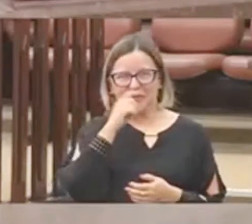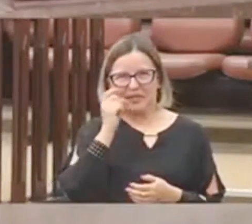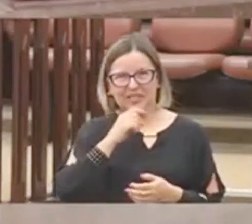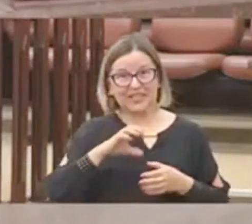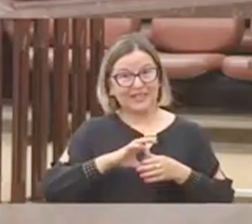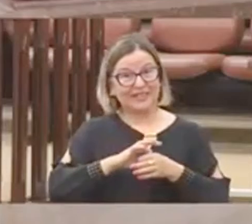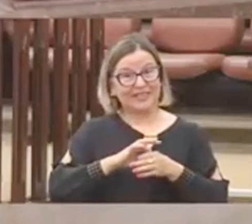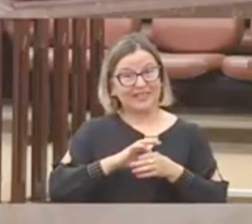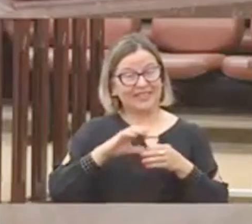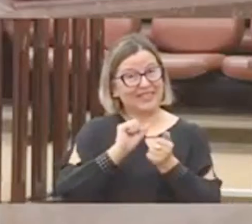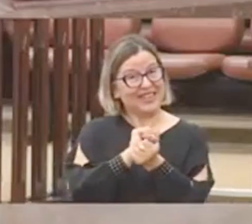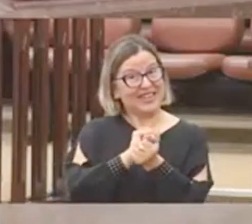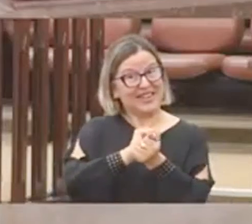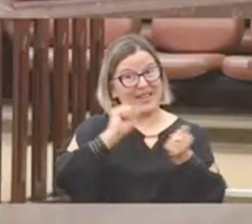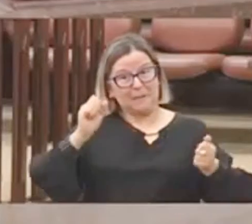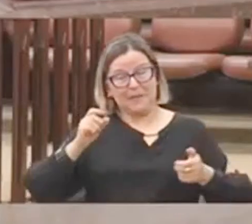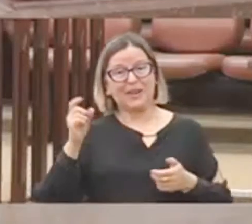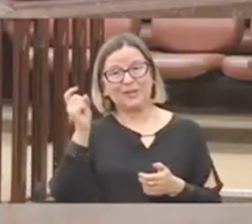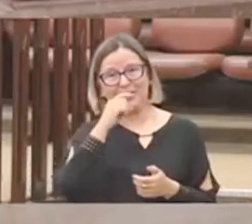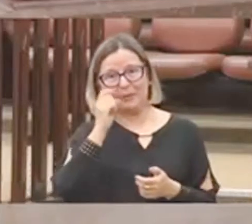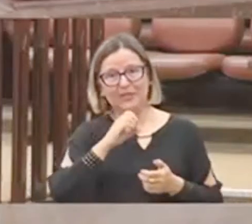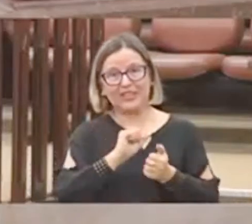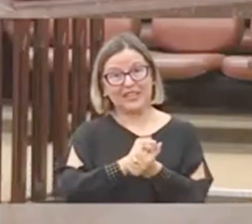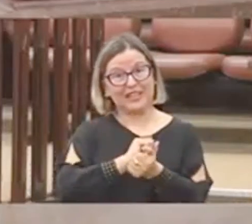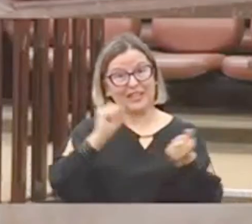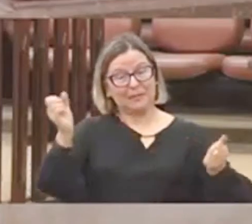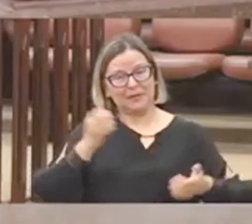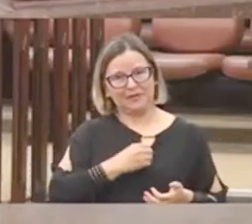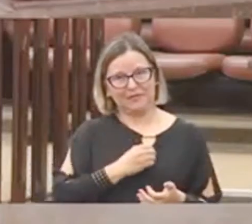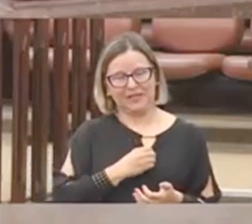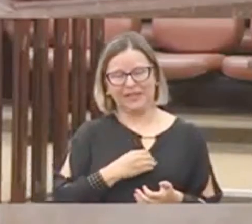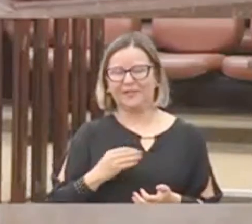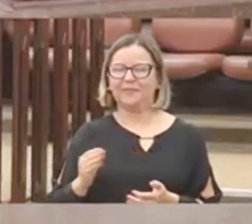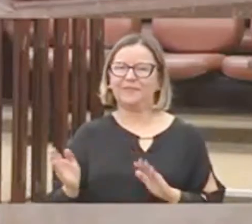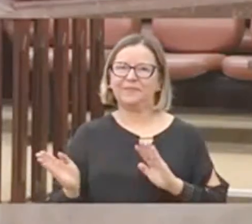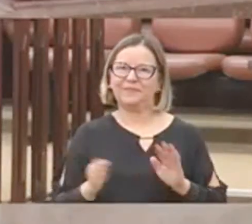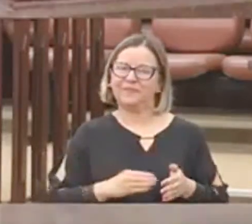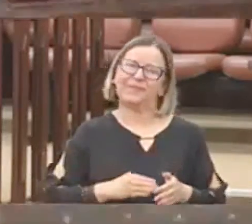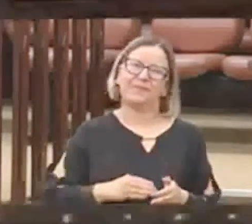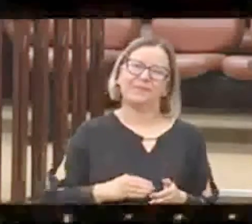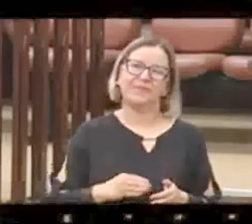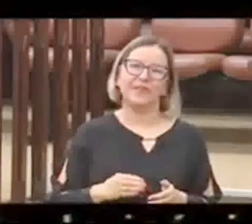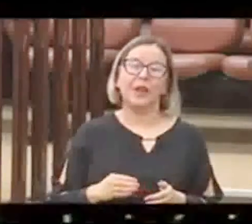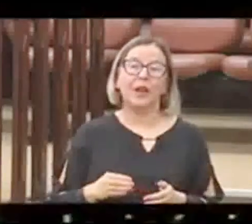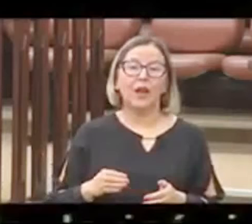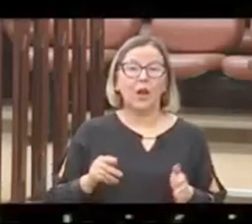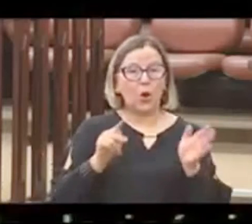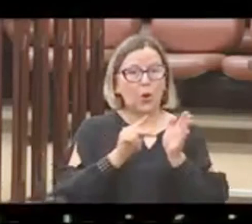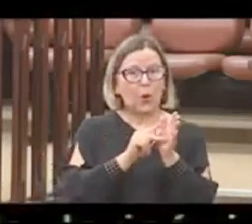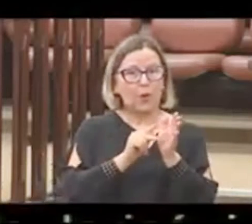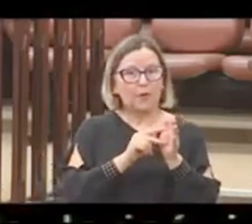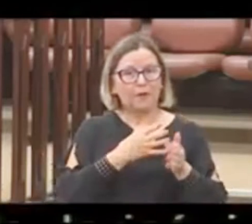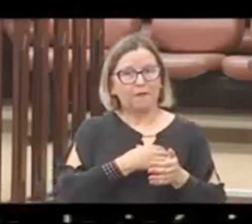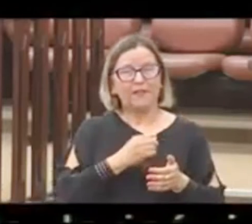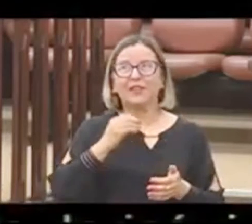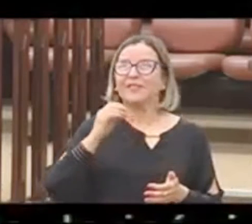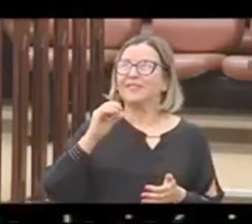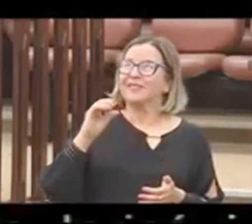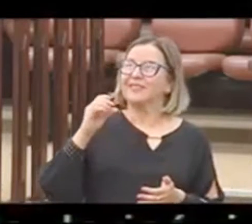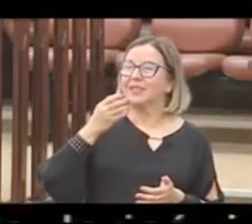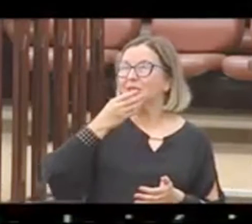Marcos 10:45 diz: pois o próprio Filho do Homem não veio para ser servido, mas para servir